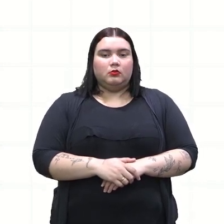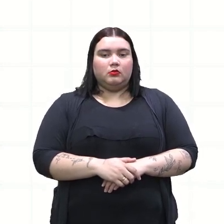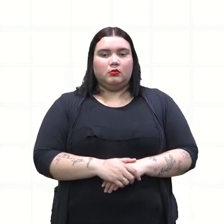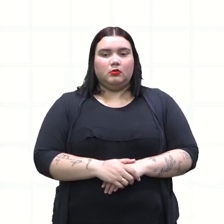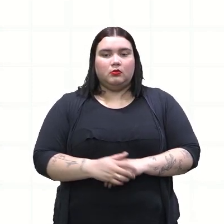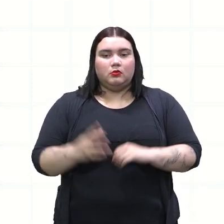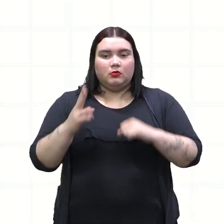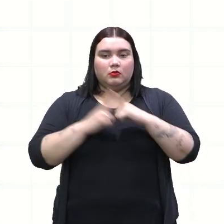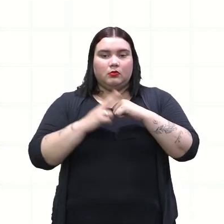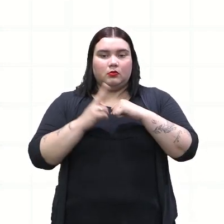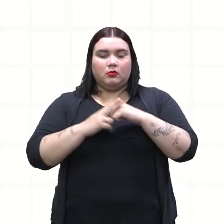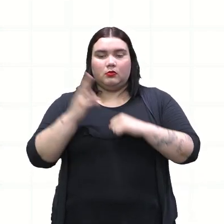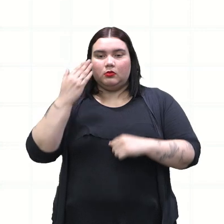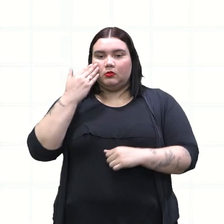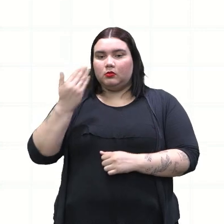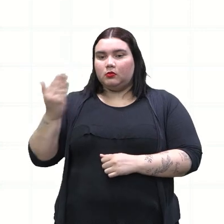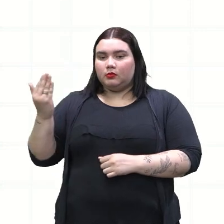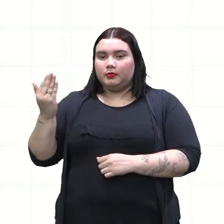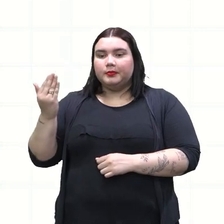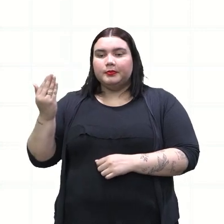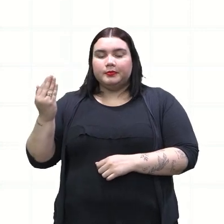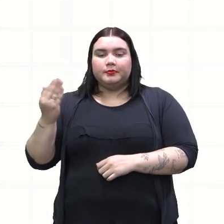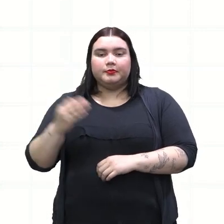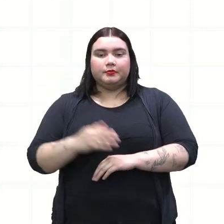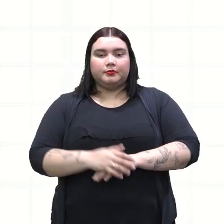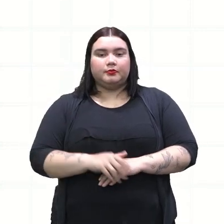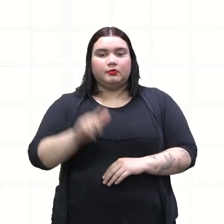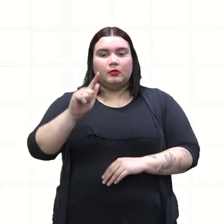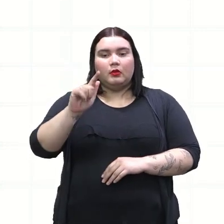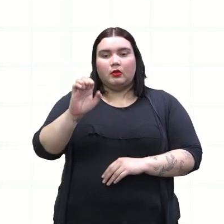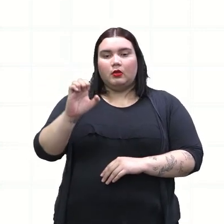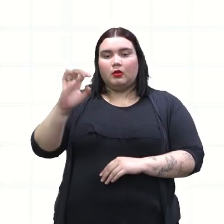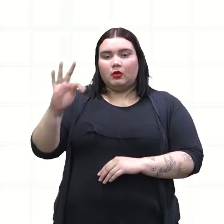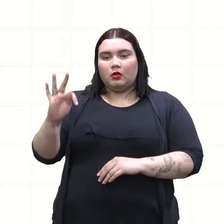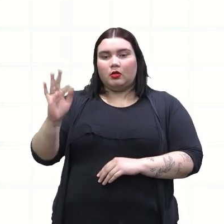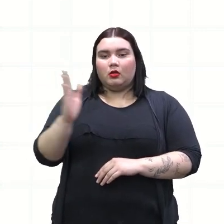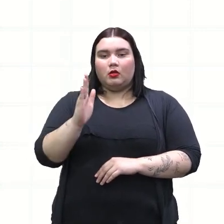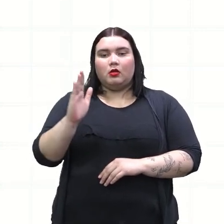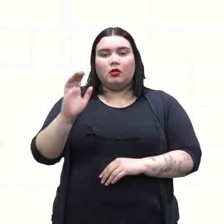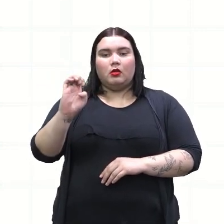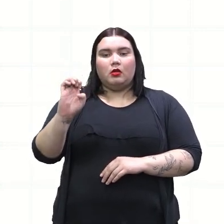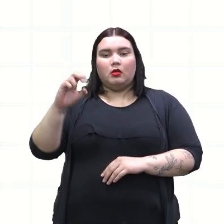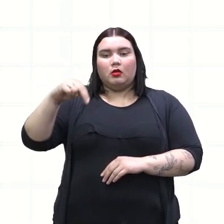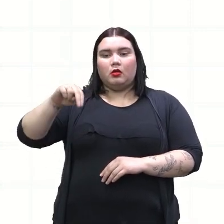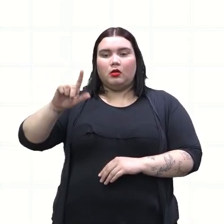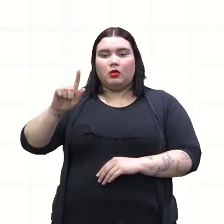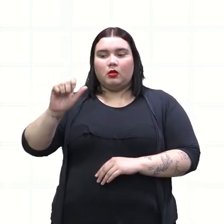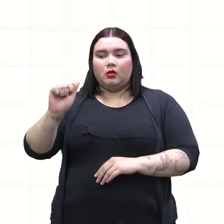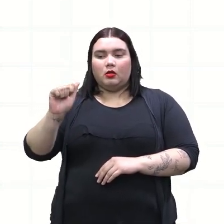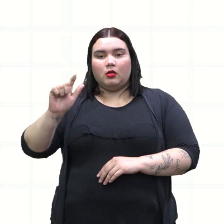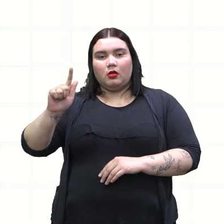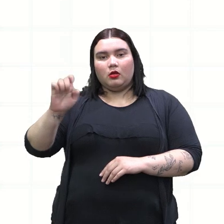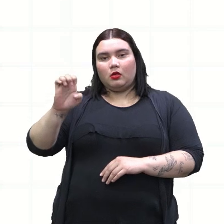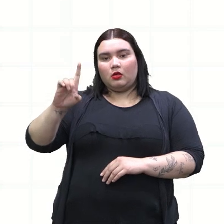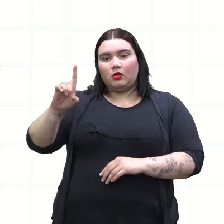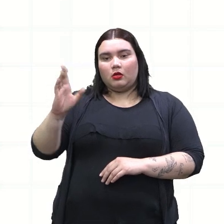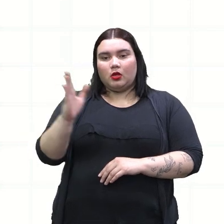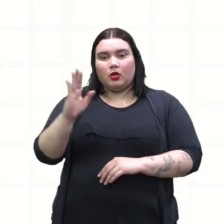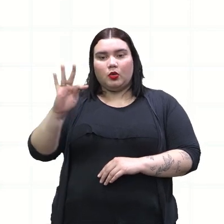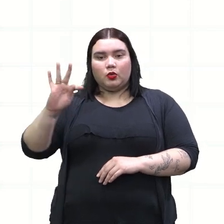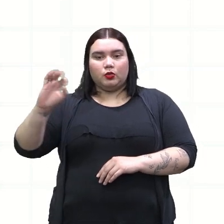Get engaged to. Will people get engaged to?